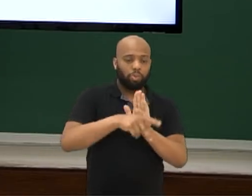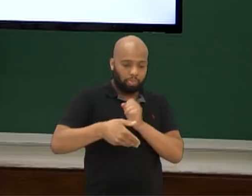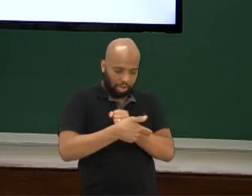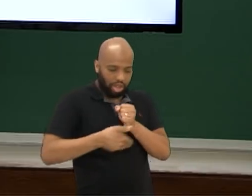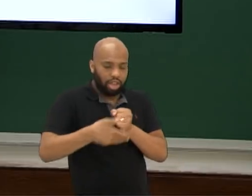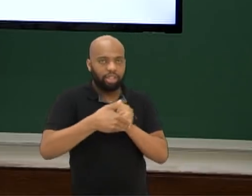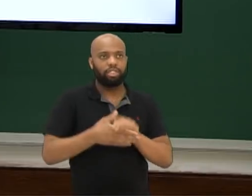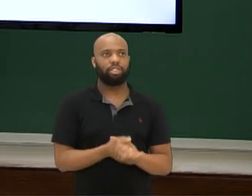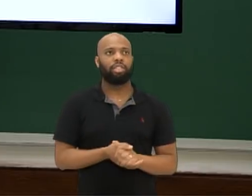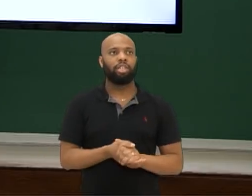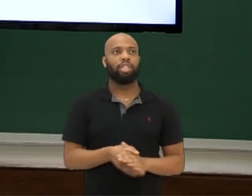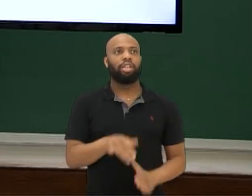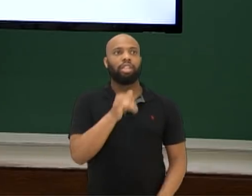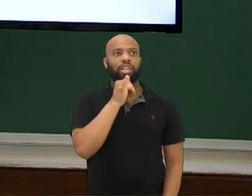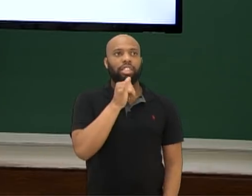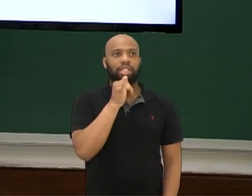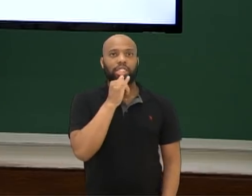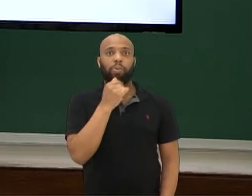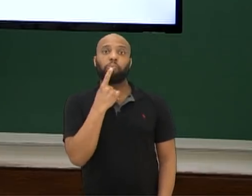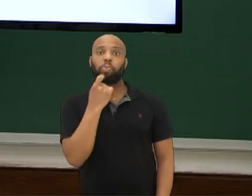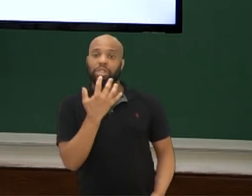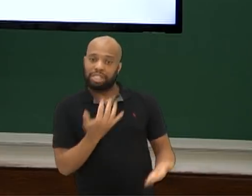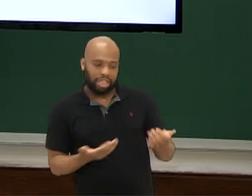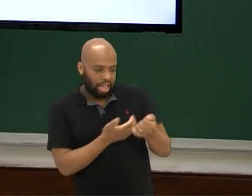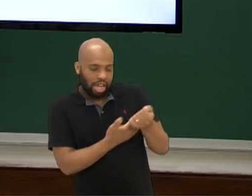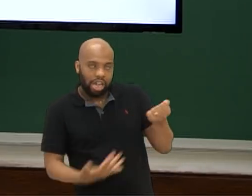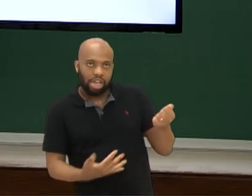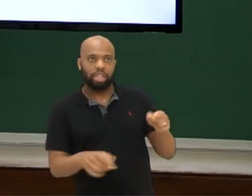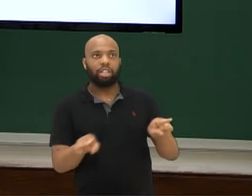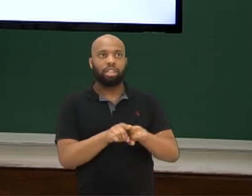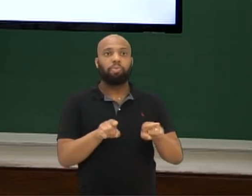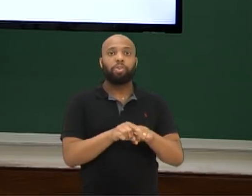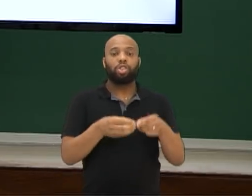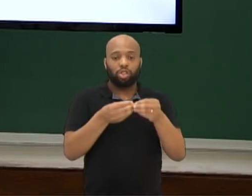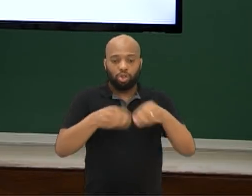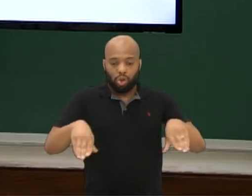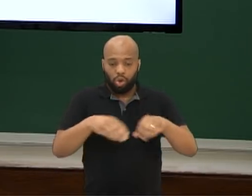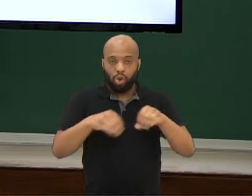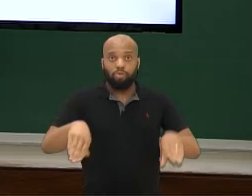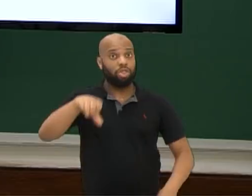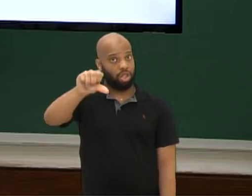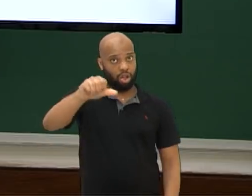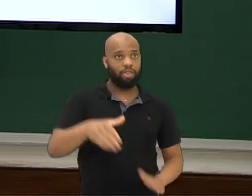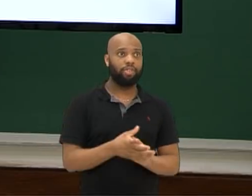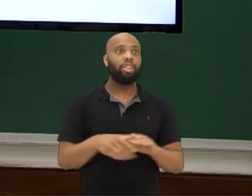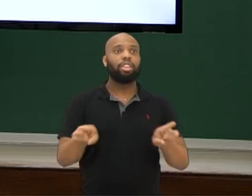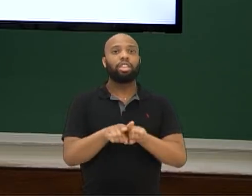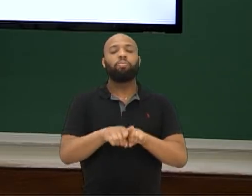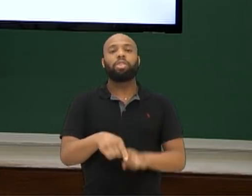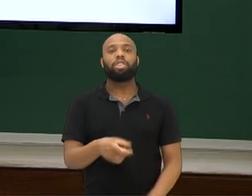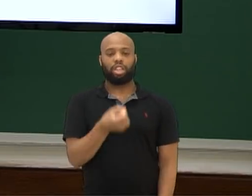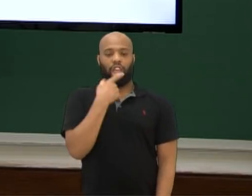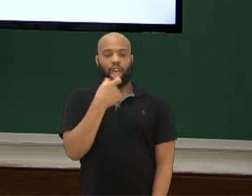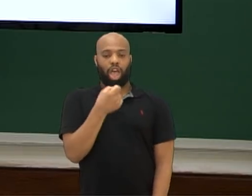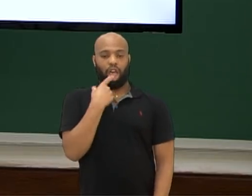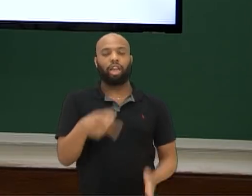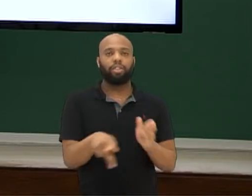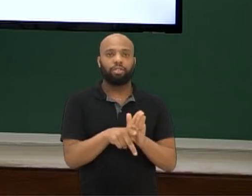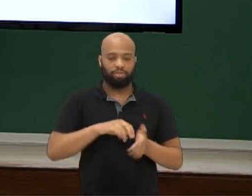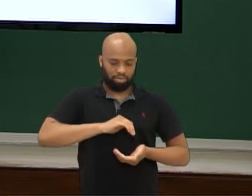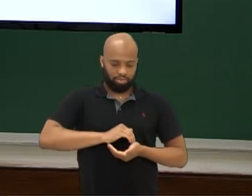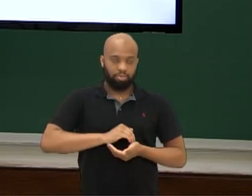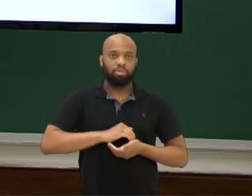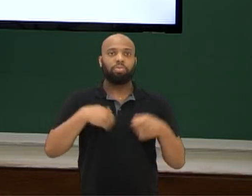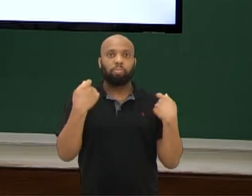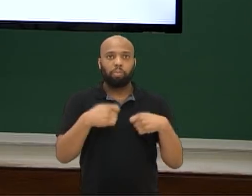bases, né? O sangue com pH 8, o ovo com pH 9, comprimido estomacal, né? A